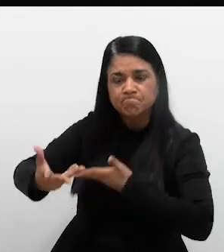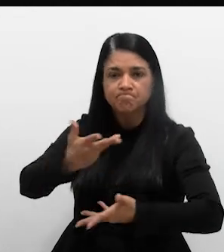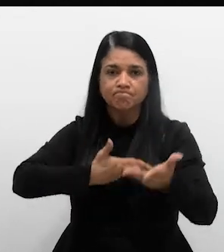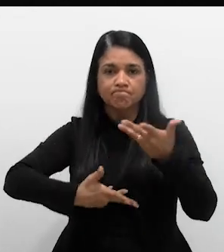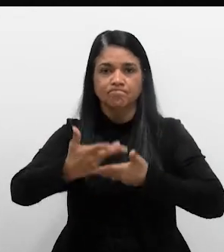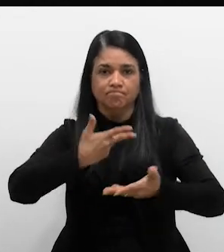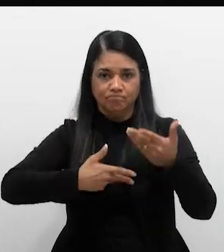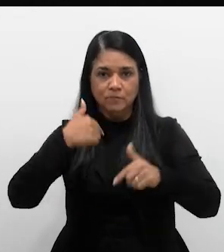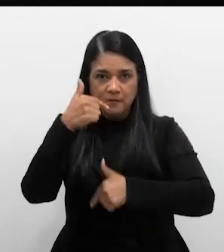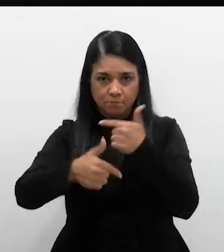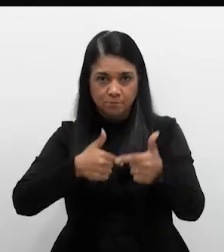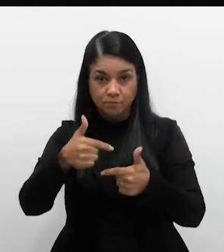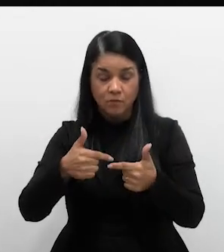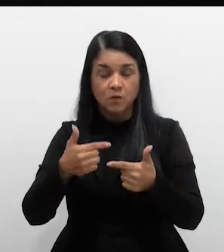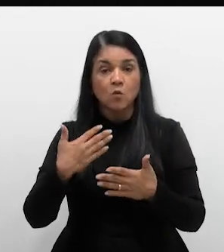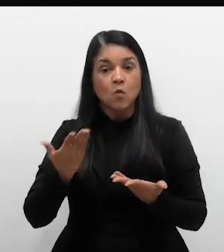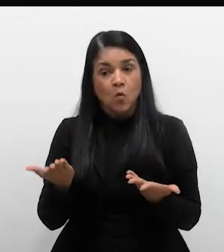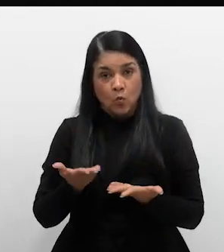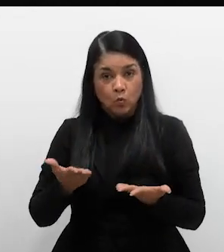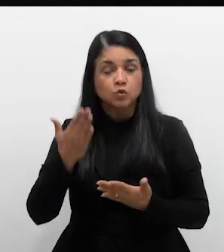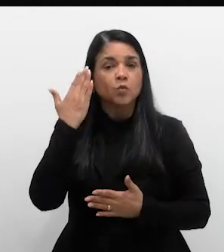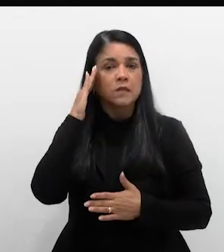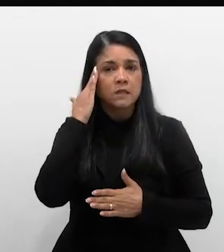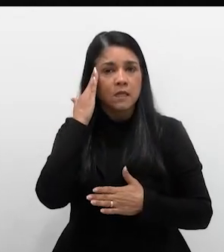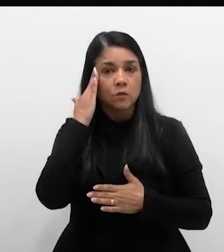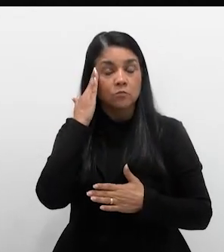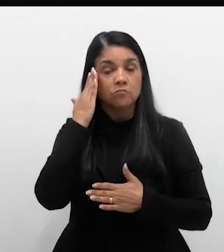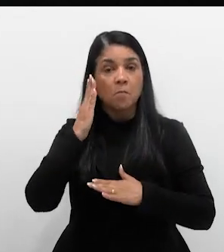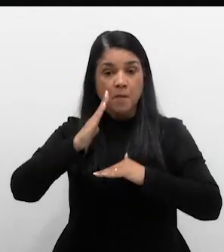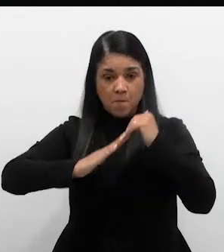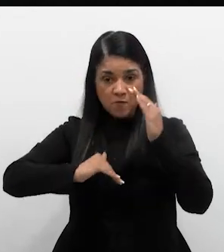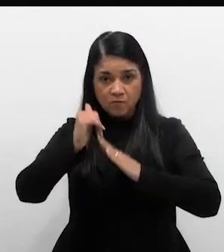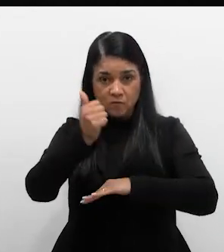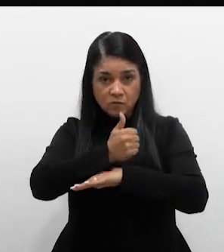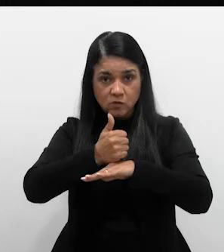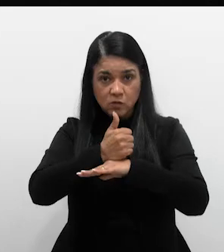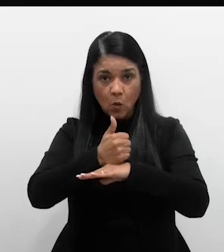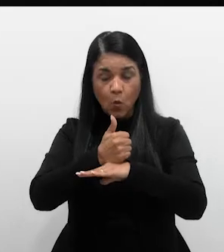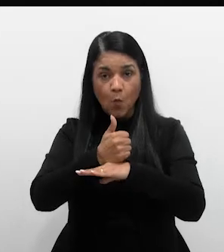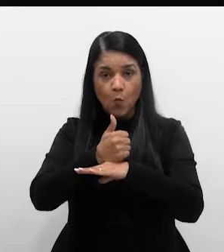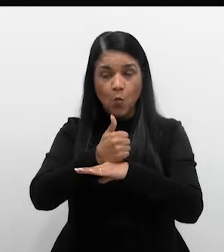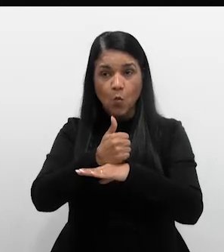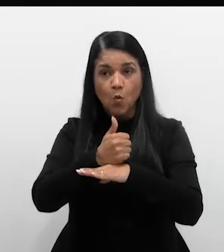coletiva de todos. E hoje eu entendo muito mais o meu papel como um regente.